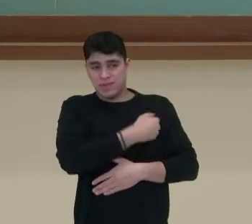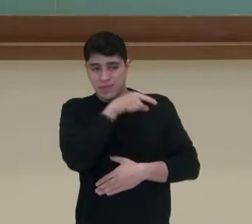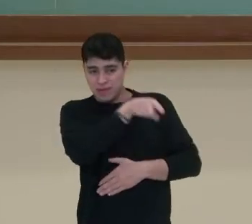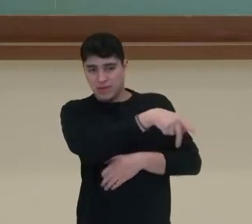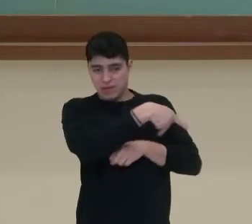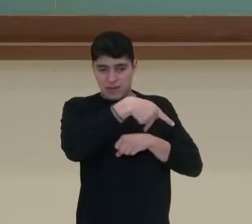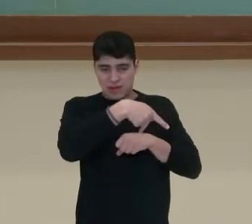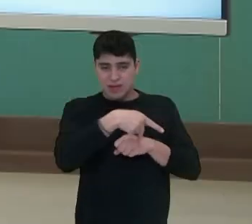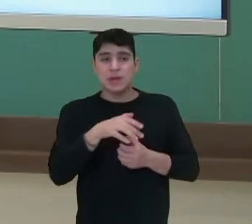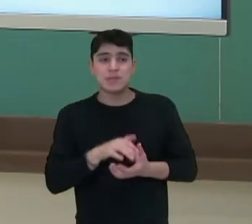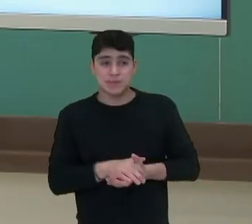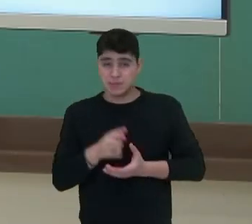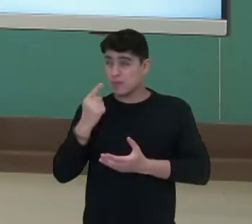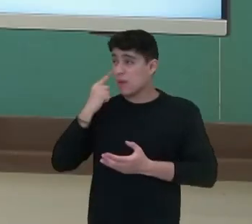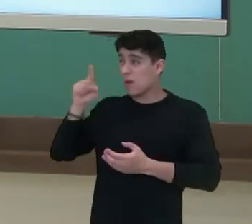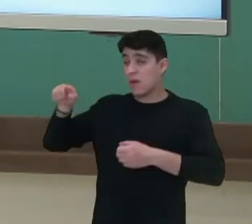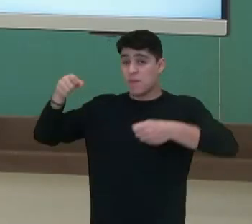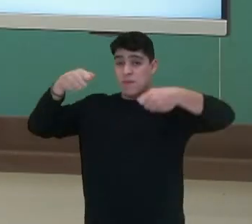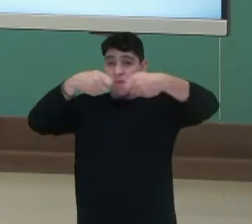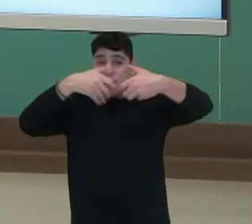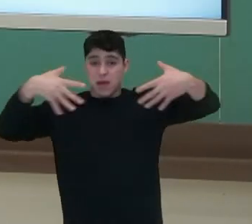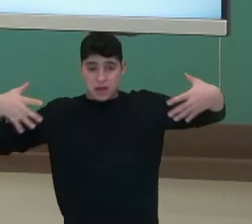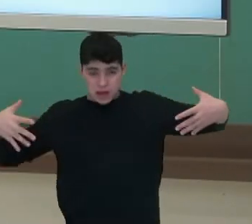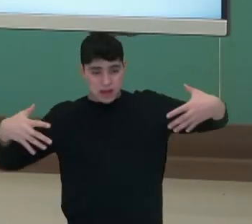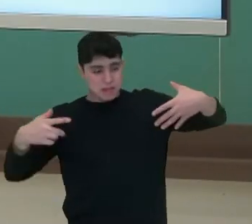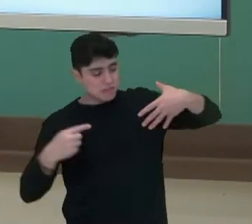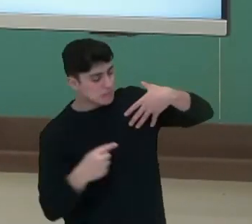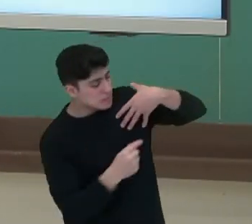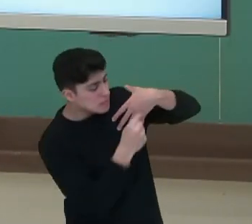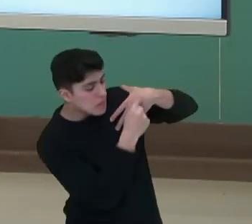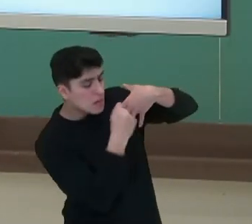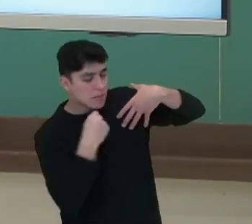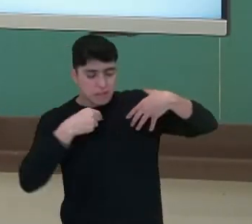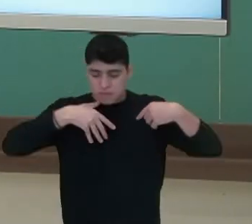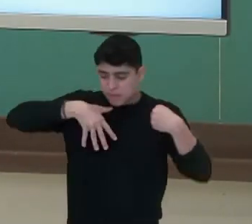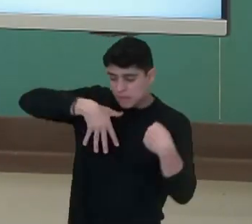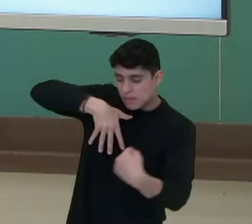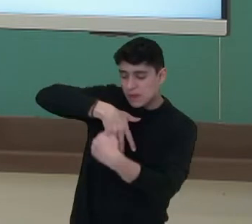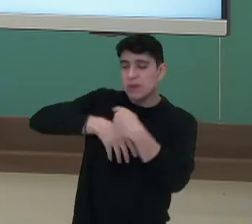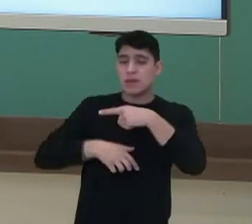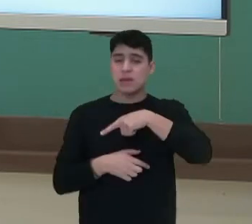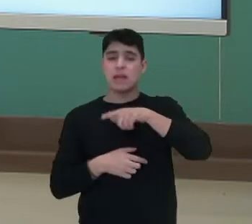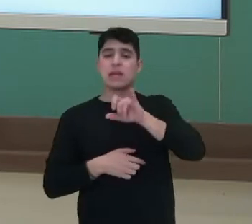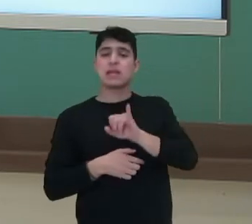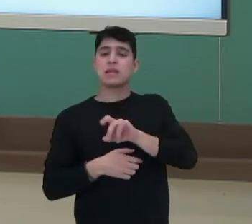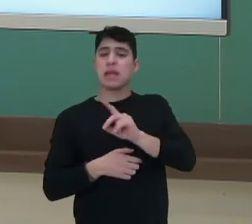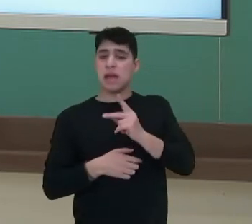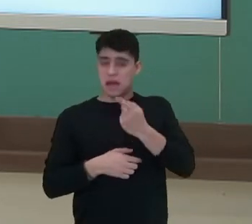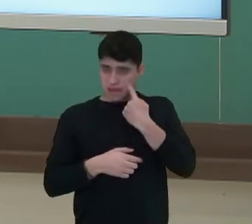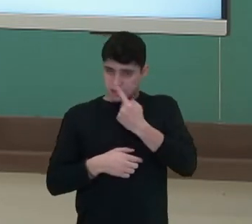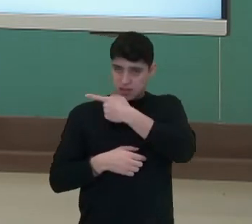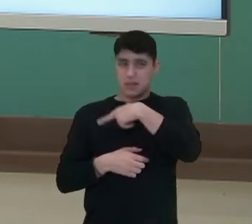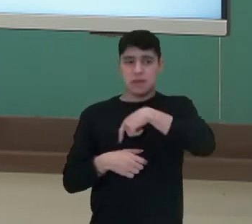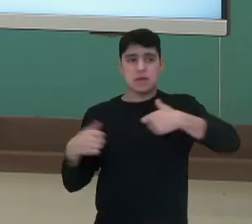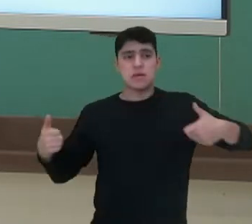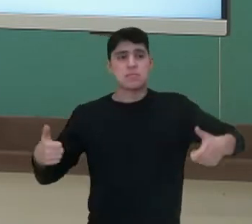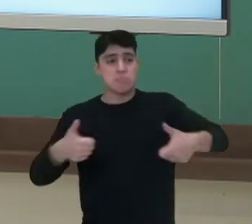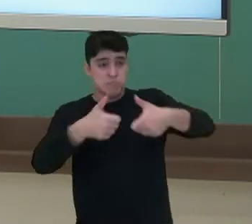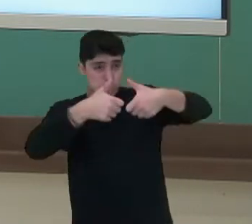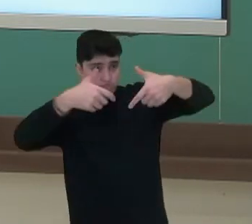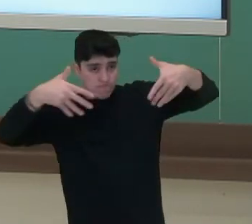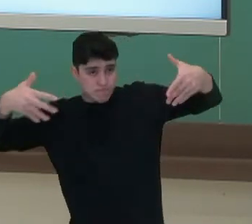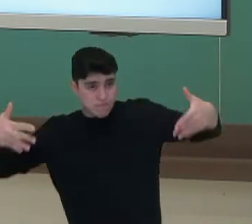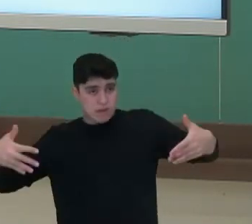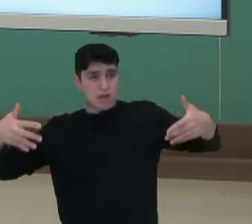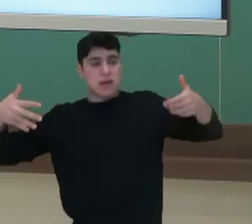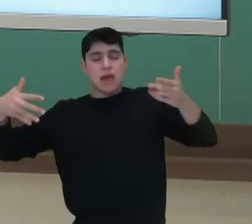temos um mapa mostrando alguns países aí com o IDH, né? Olha só, temos aqui pintados